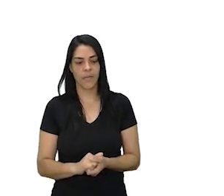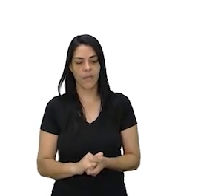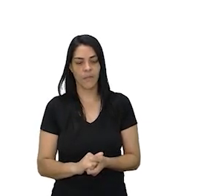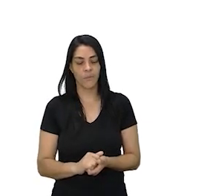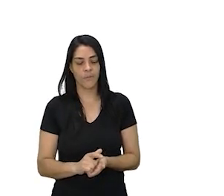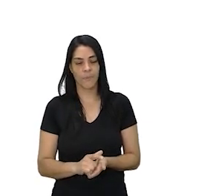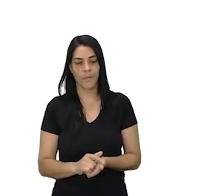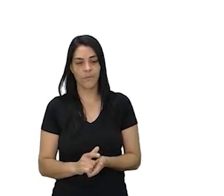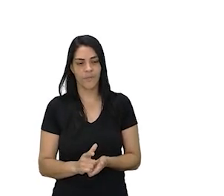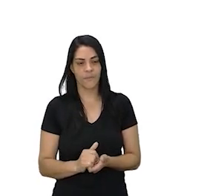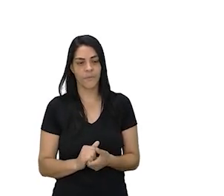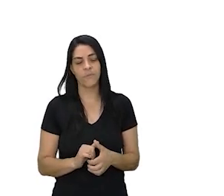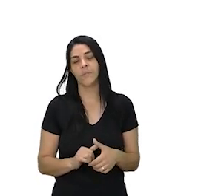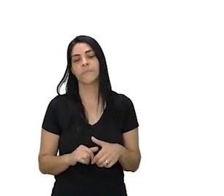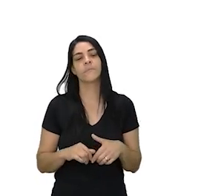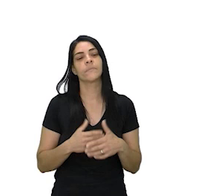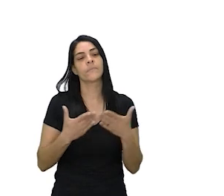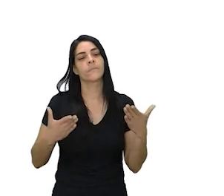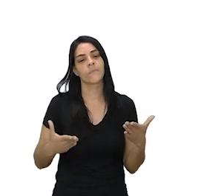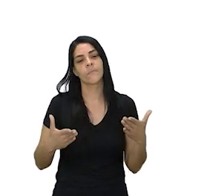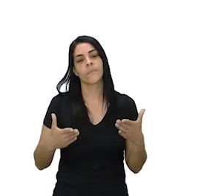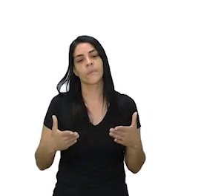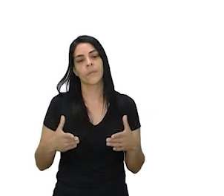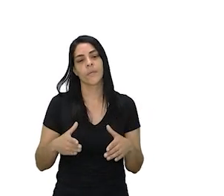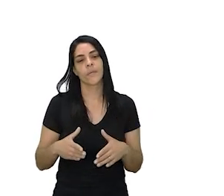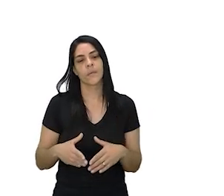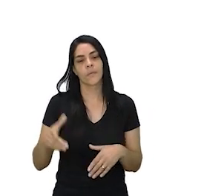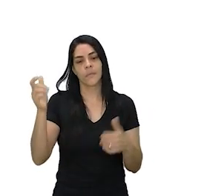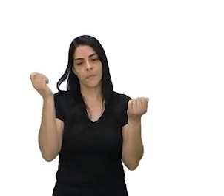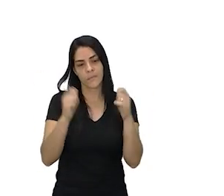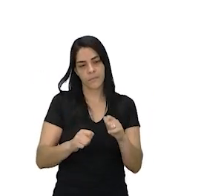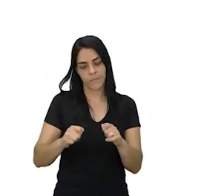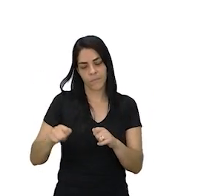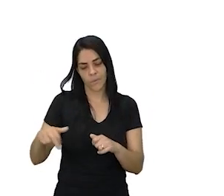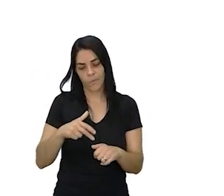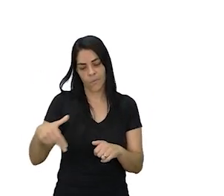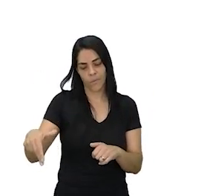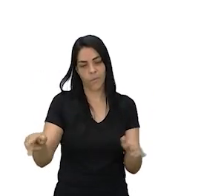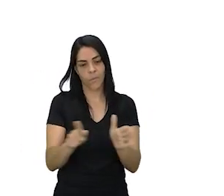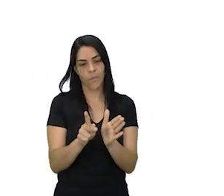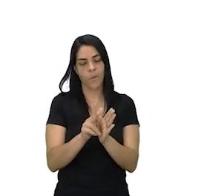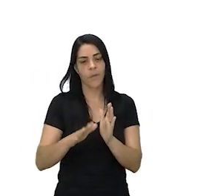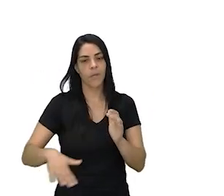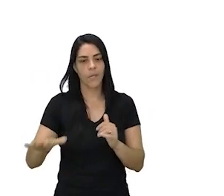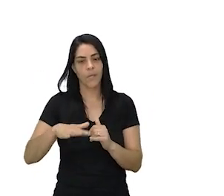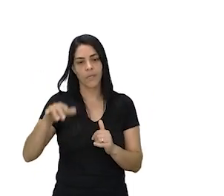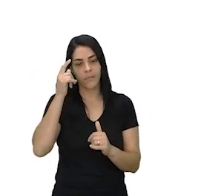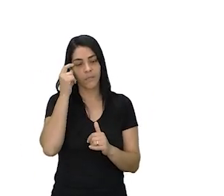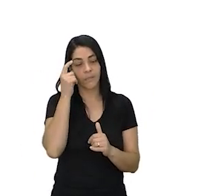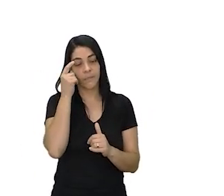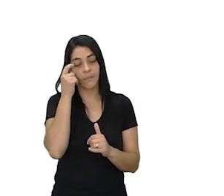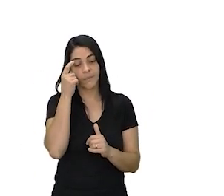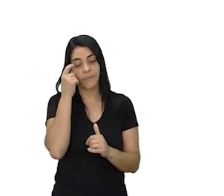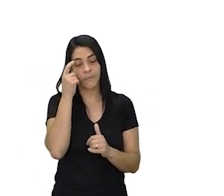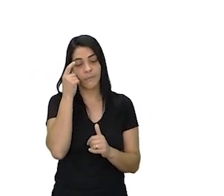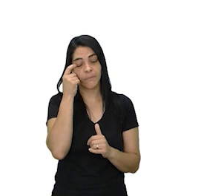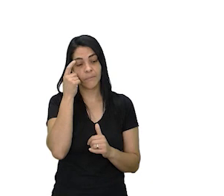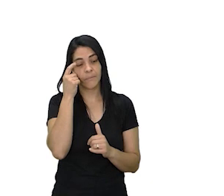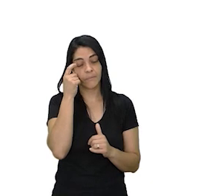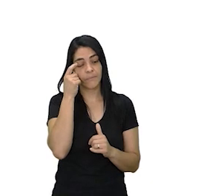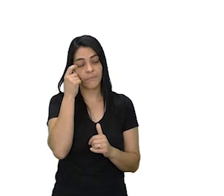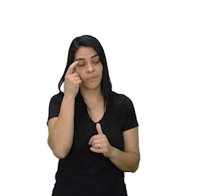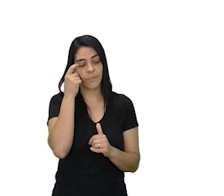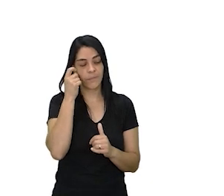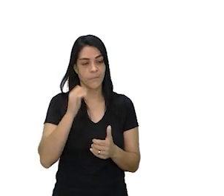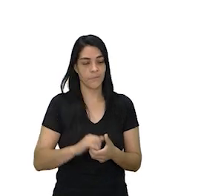os sujeitos, né, para que os alunos possam se locomover dentro desse espaço, né? Eu trouxe ali alguns elementos, mas no